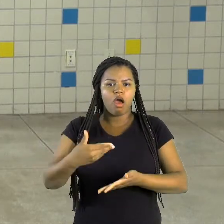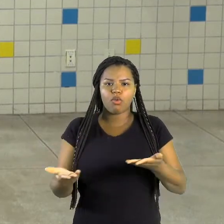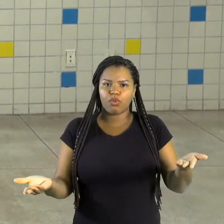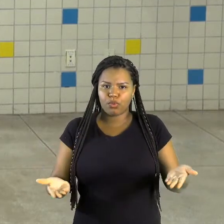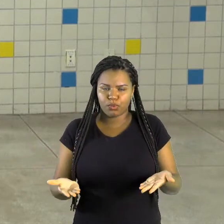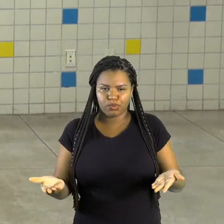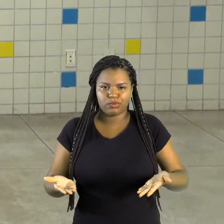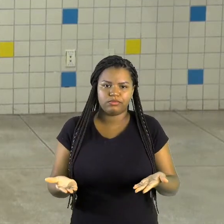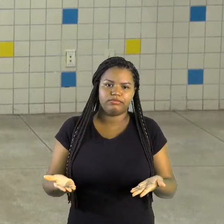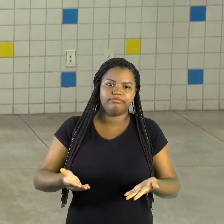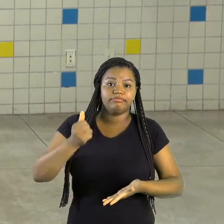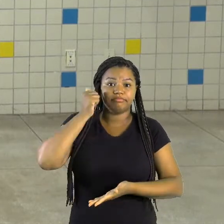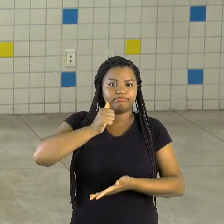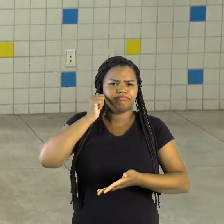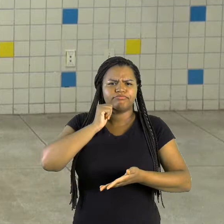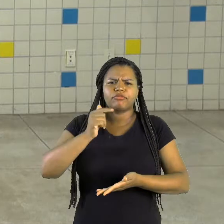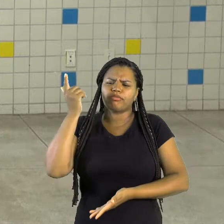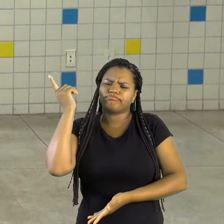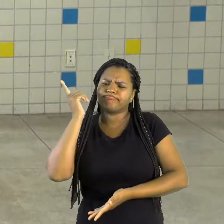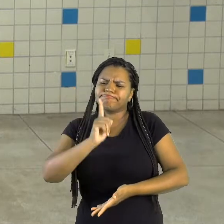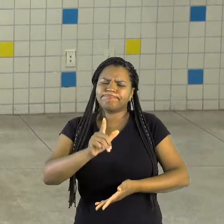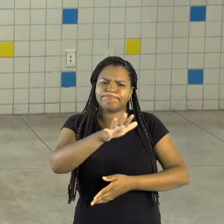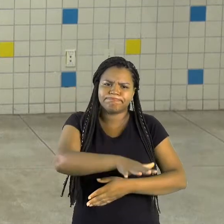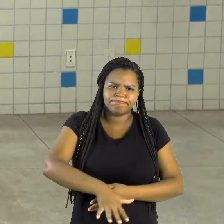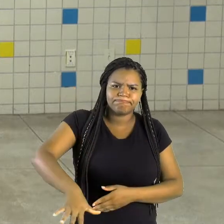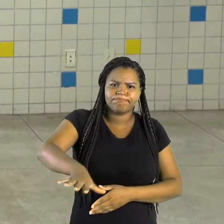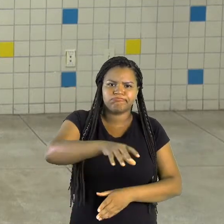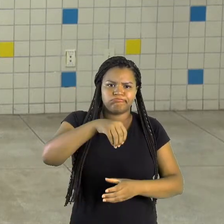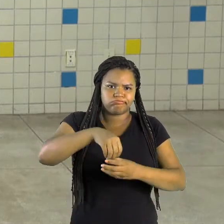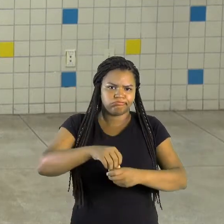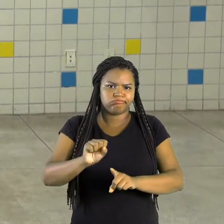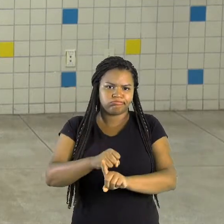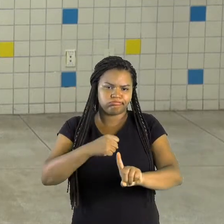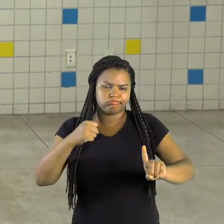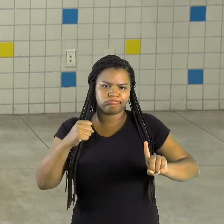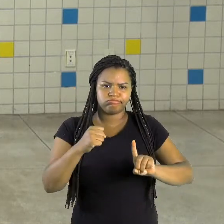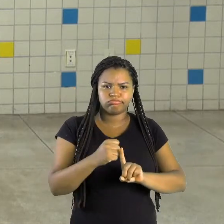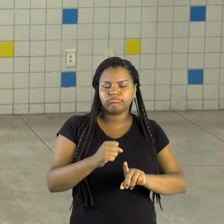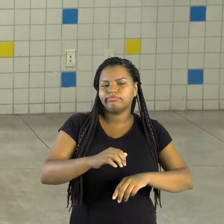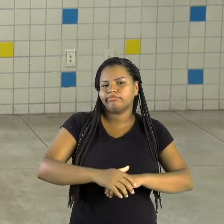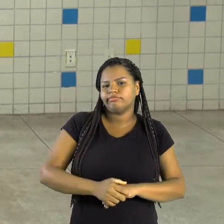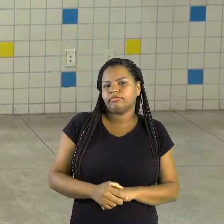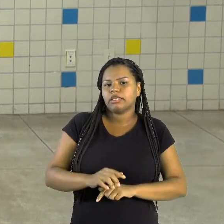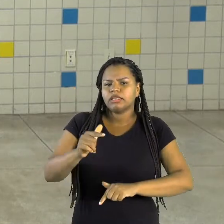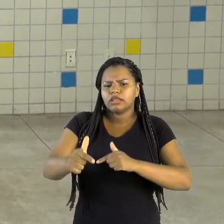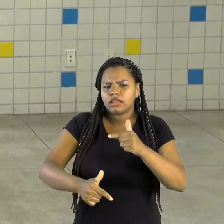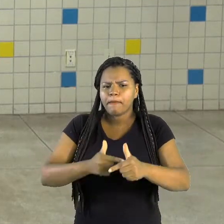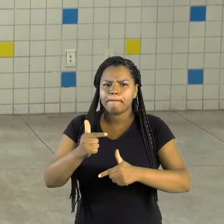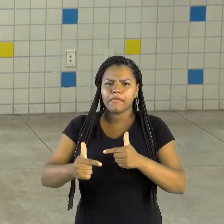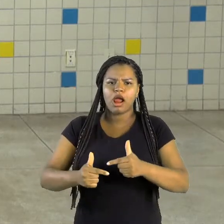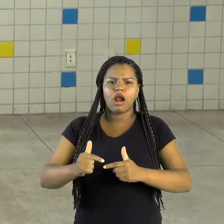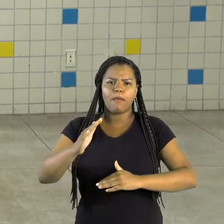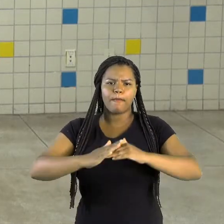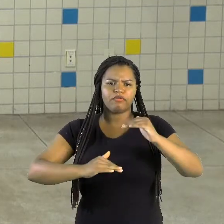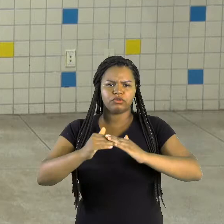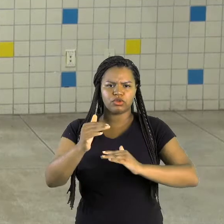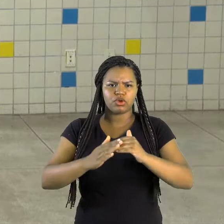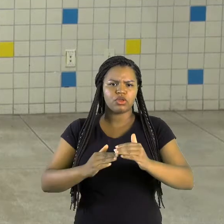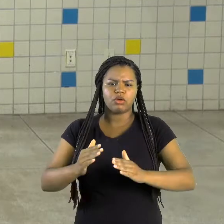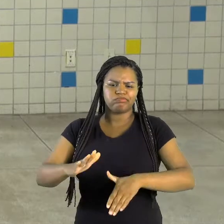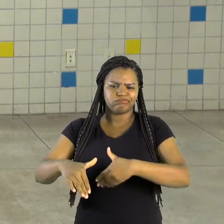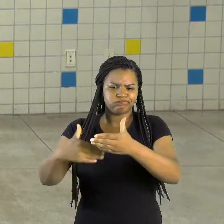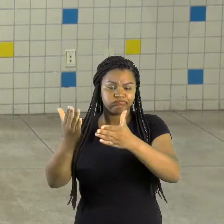as mulheres já conquistaram seu espaço na sociedade. Elas trabalham, constroem sua carreira, se dedicam à